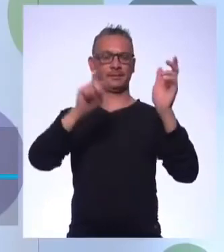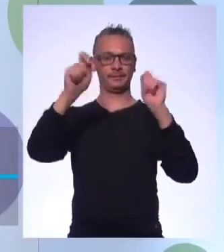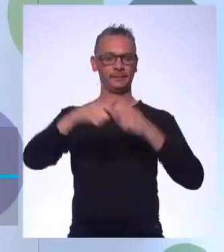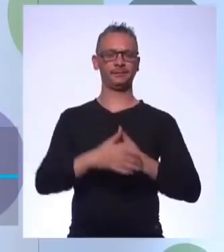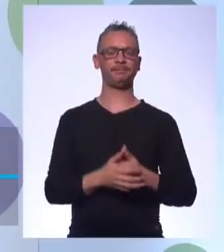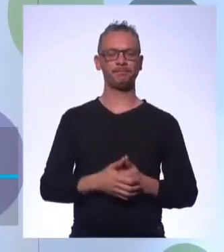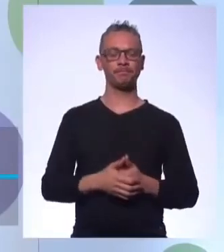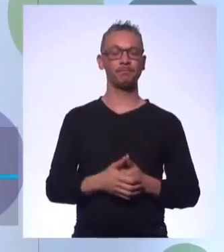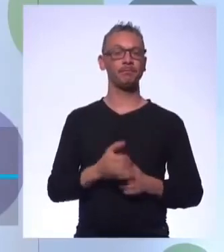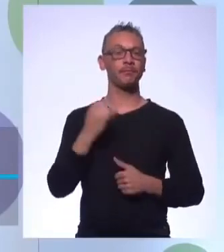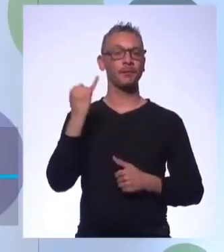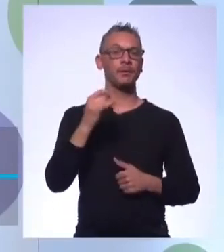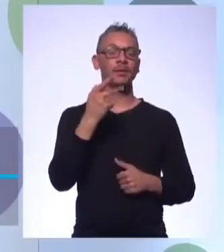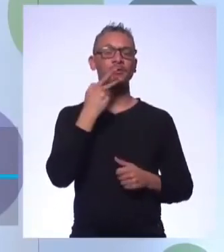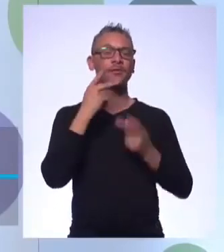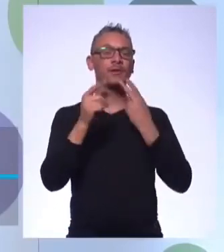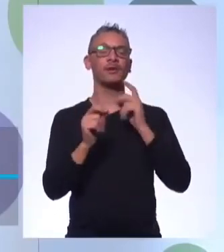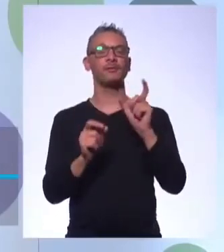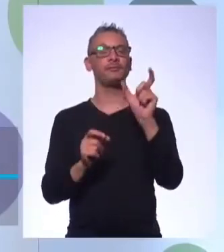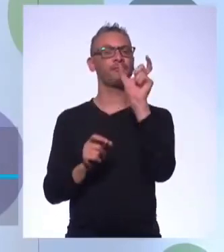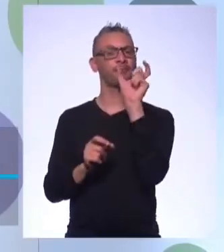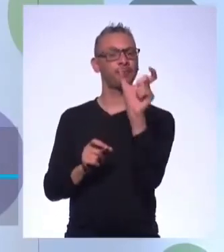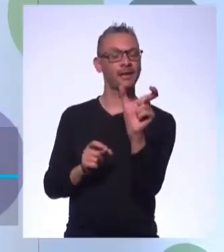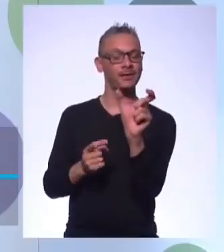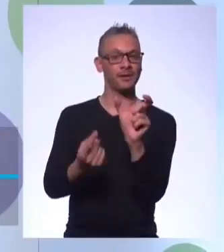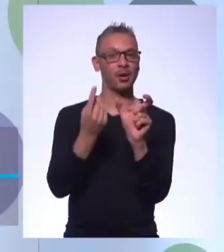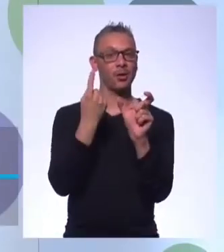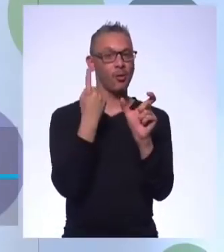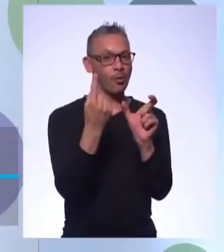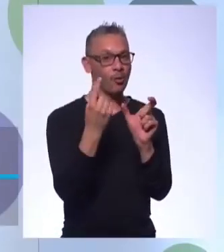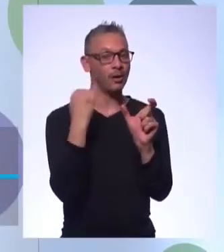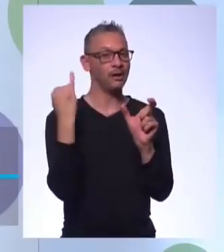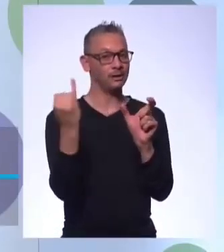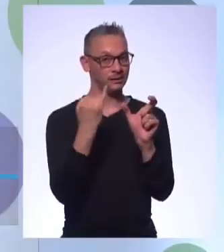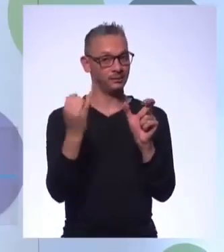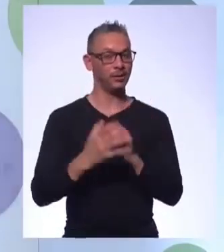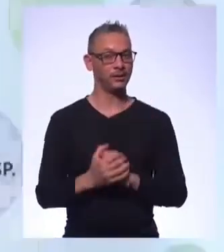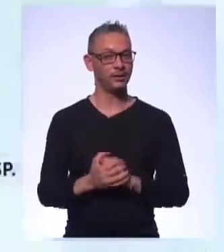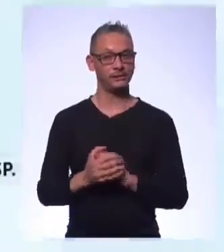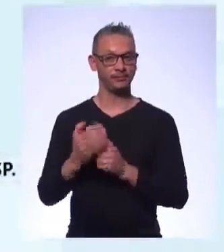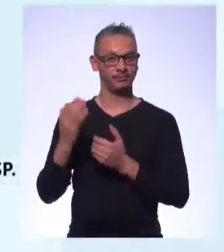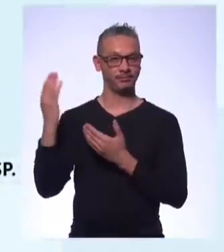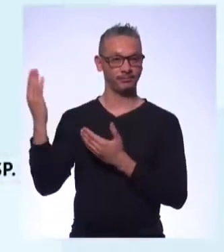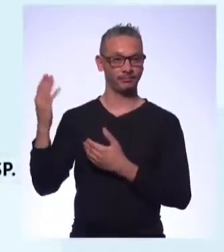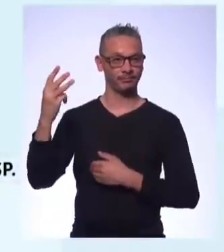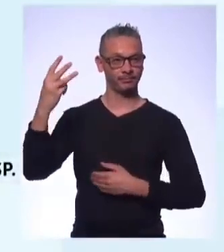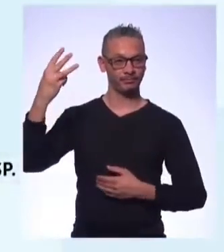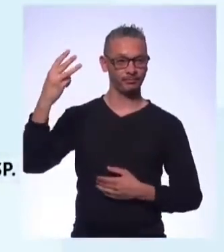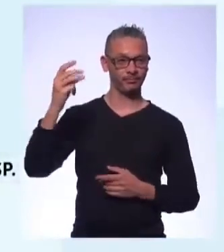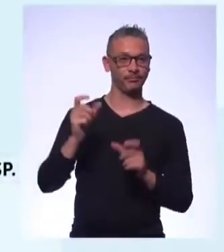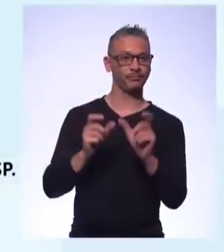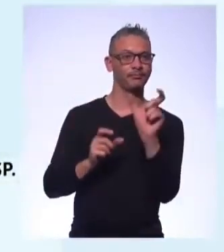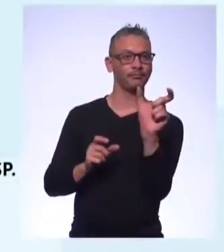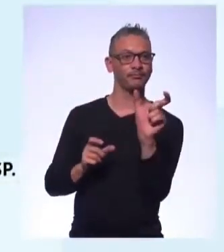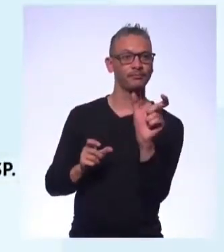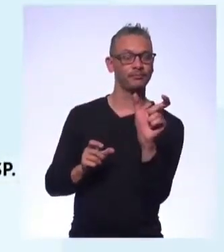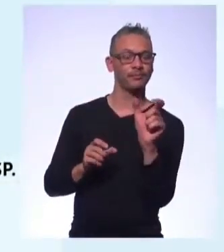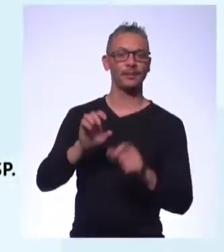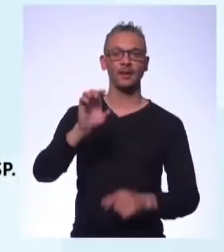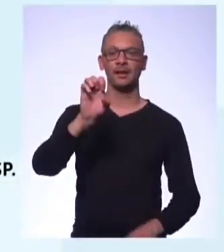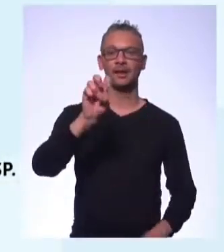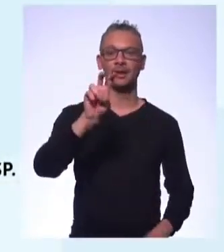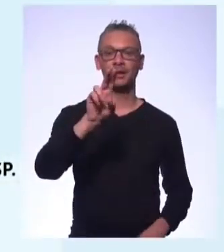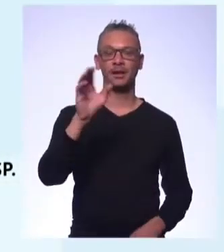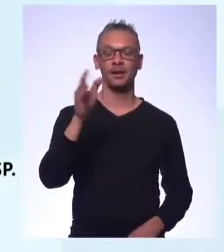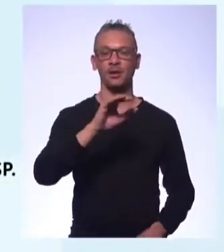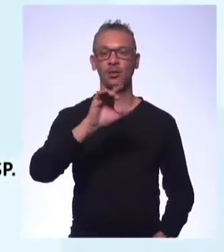que é legal dizer é que tem uma palavrinha ali. Bota de novo na tela, a 3, por favor, o eu lírico. Vocês viram